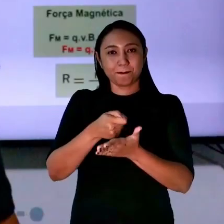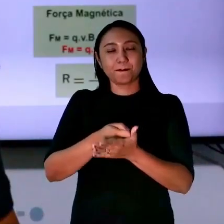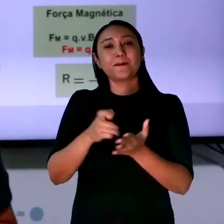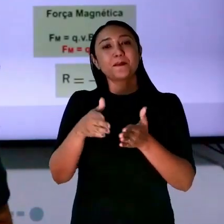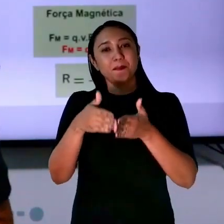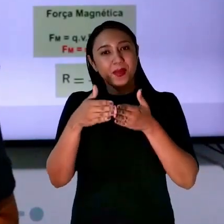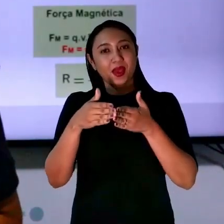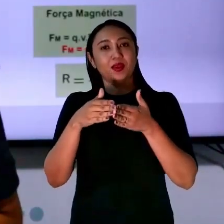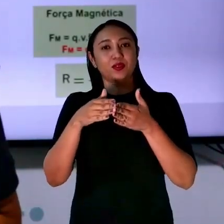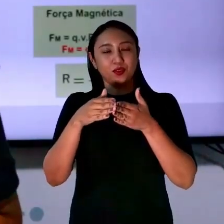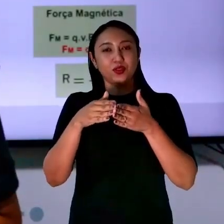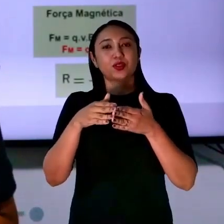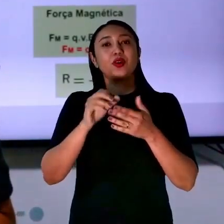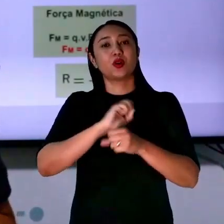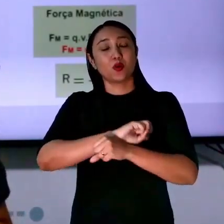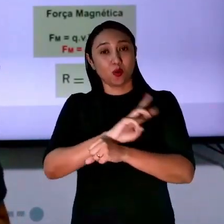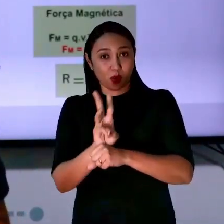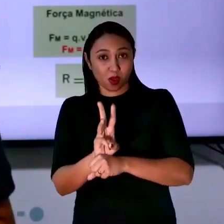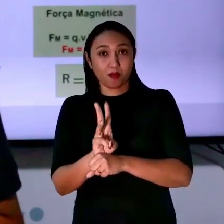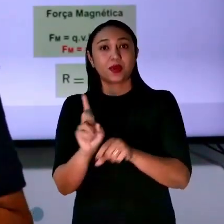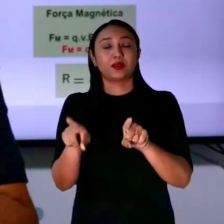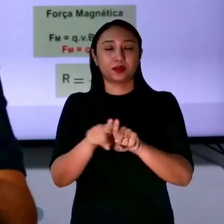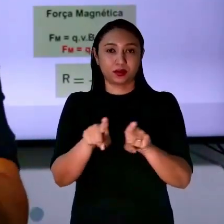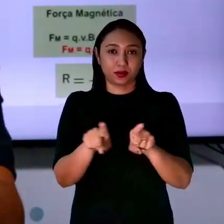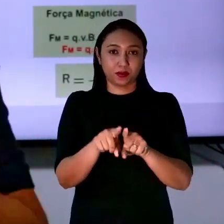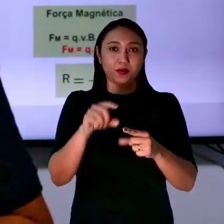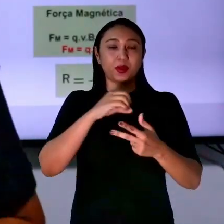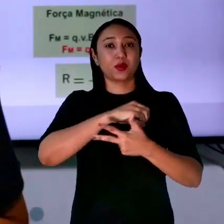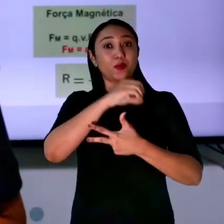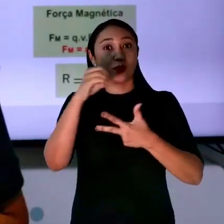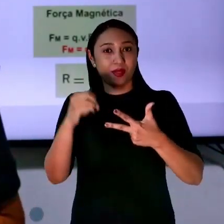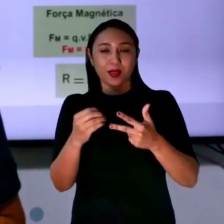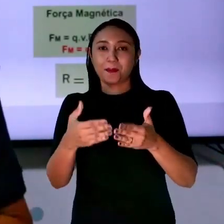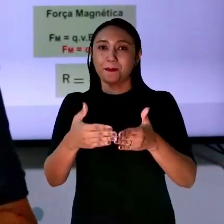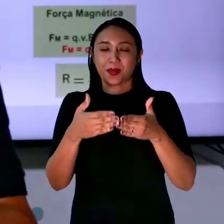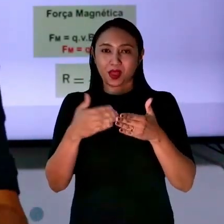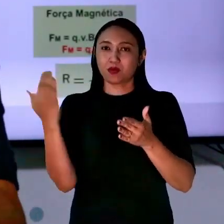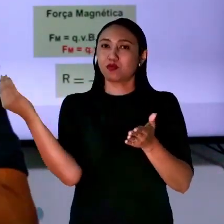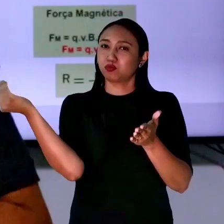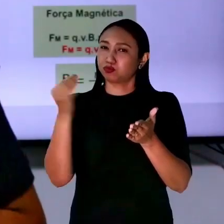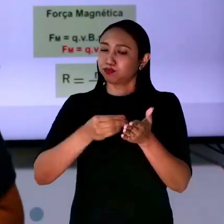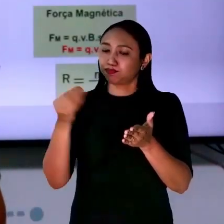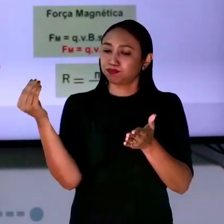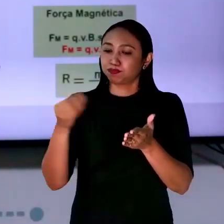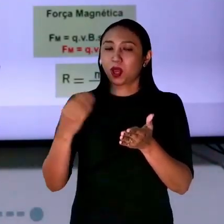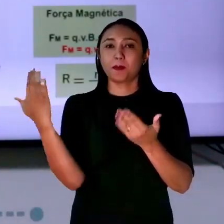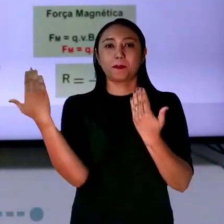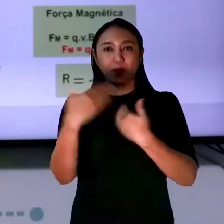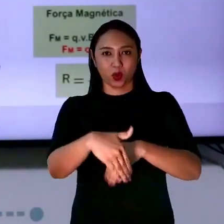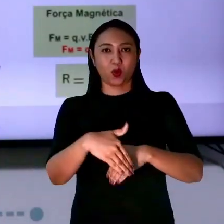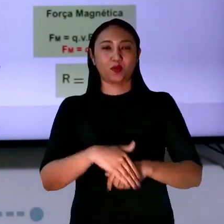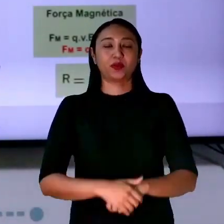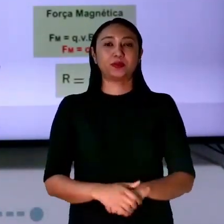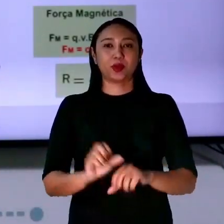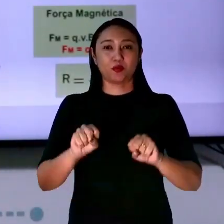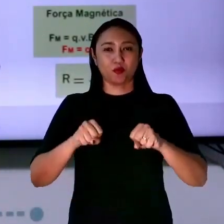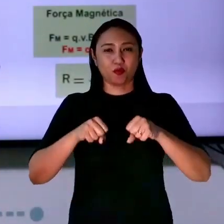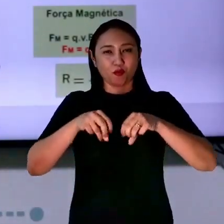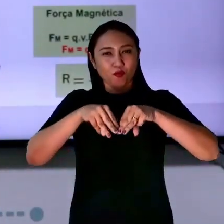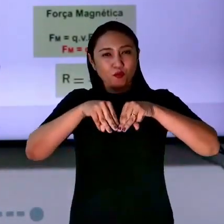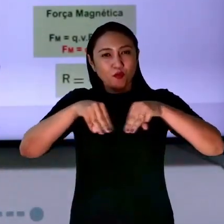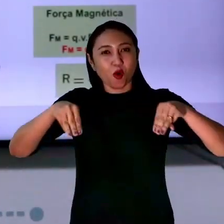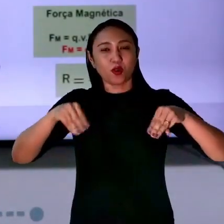nossa Universidade Estadual do Maranhão e o Enem, né? De vez em quando ele joga uma questão dessa de força